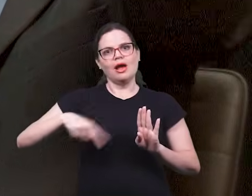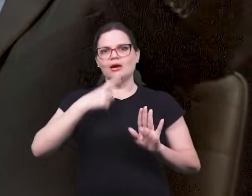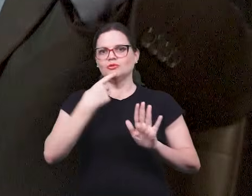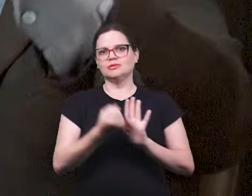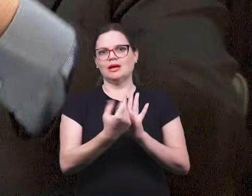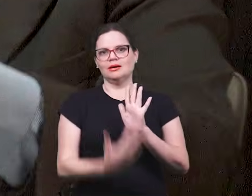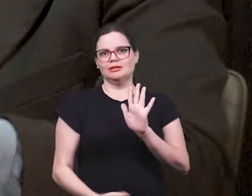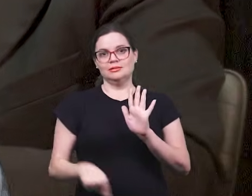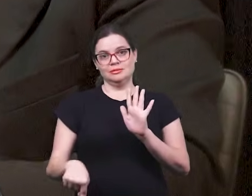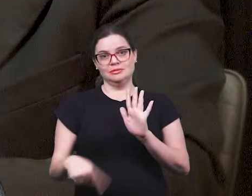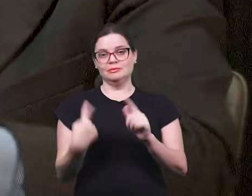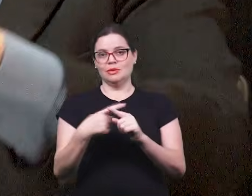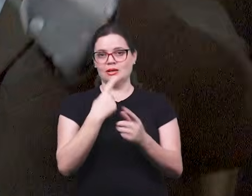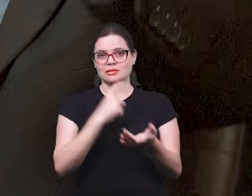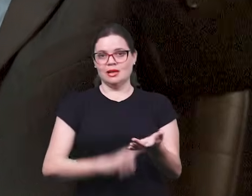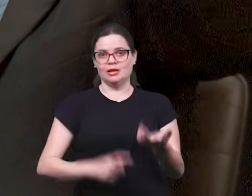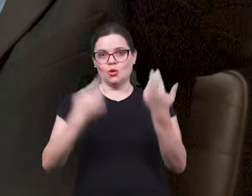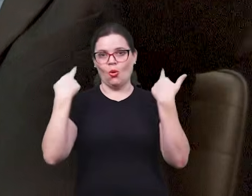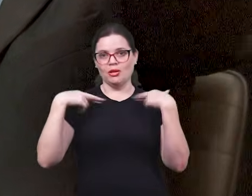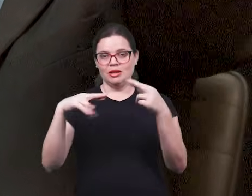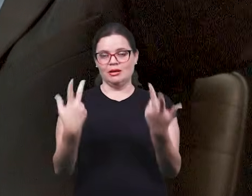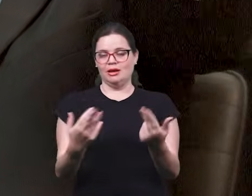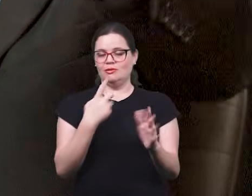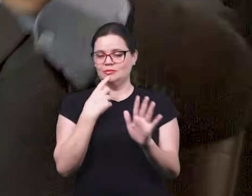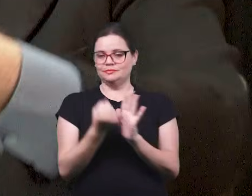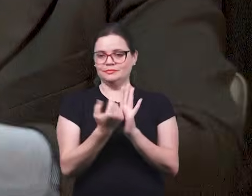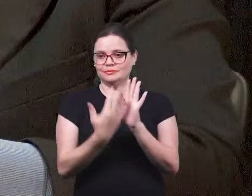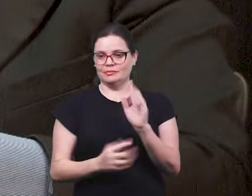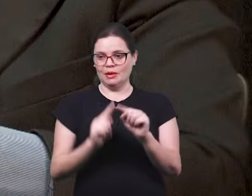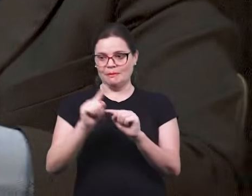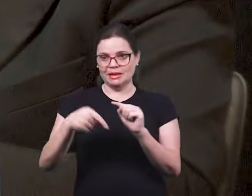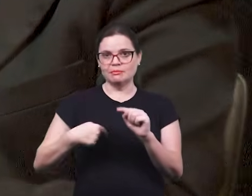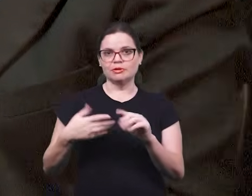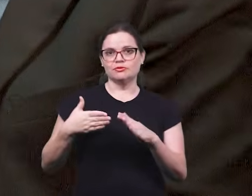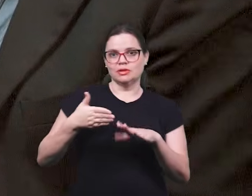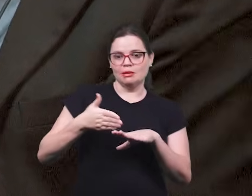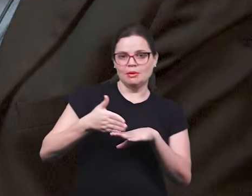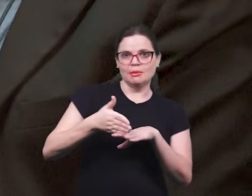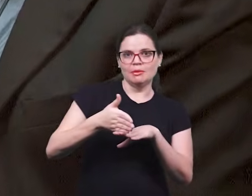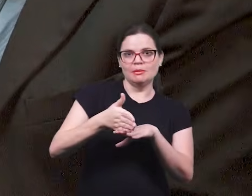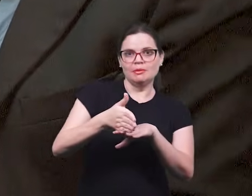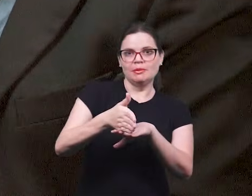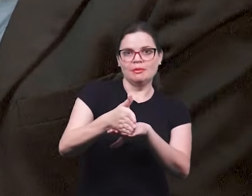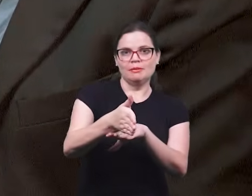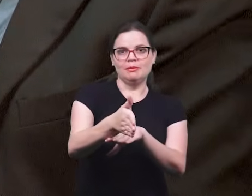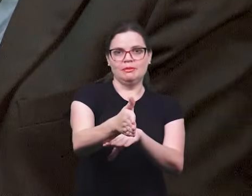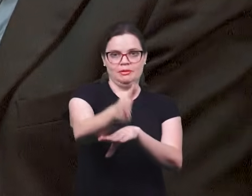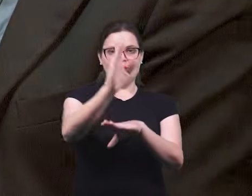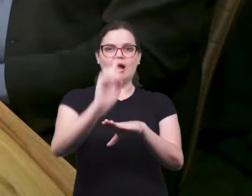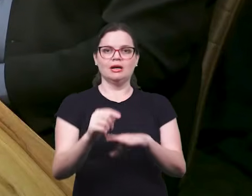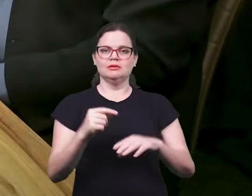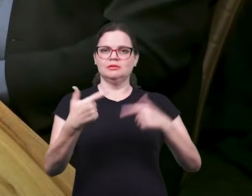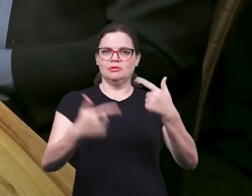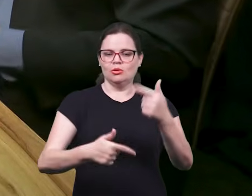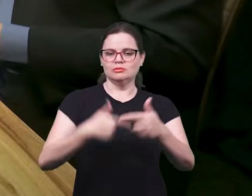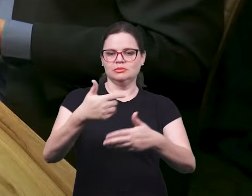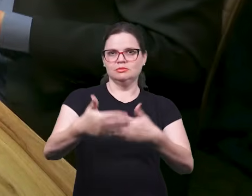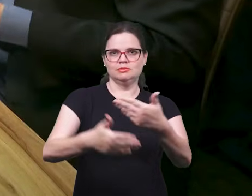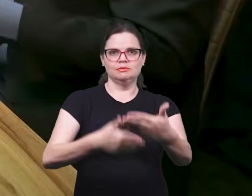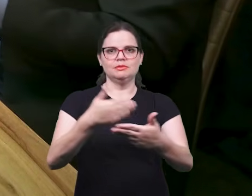que Deus revelou desde a sua eternidade para alcançar as nossas vidas, né?